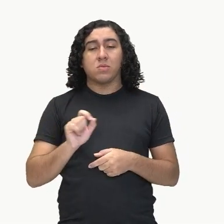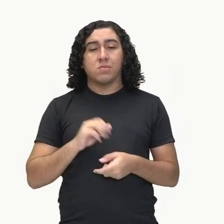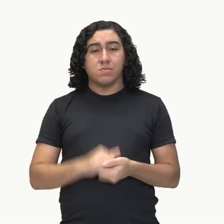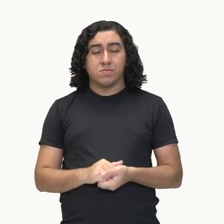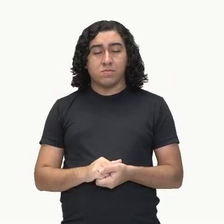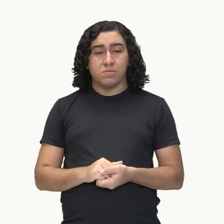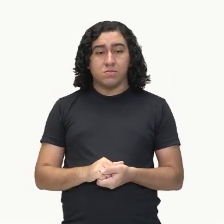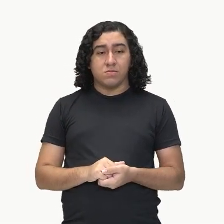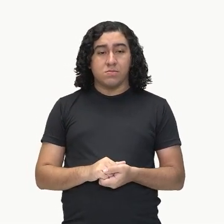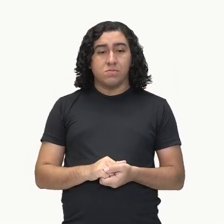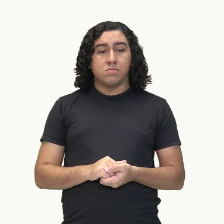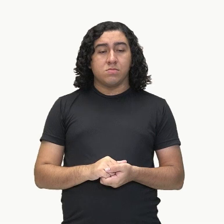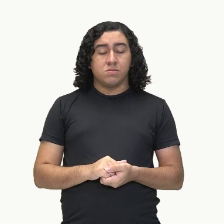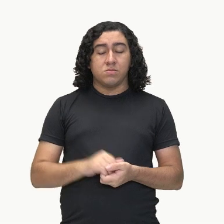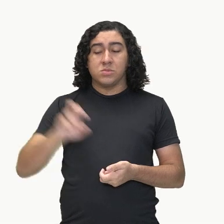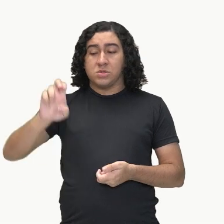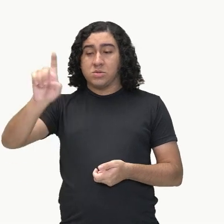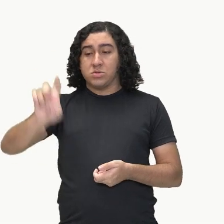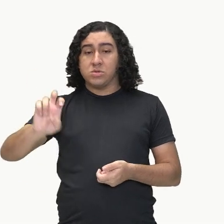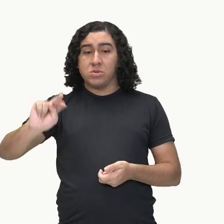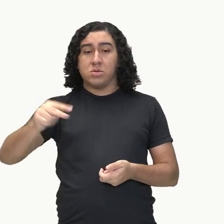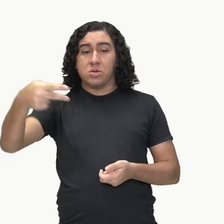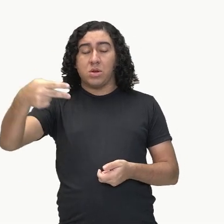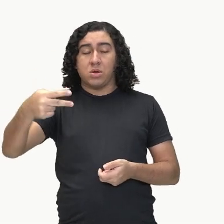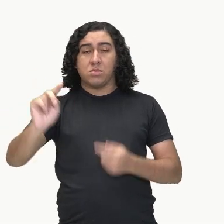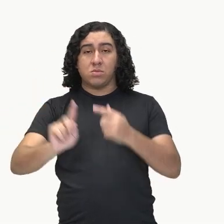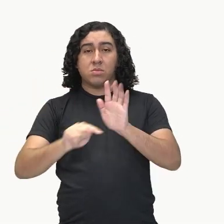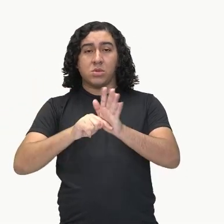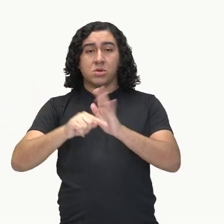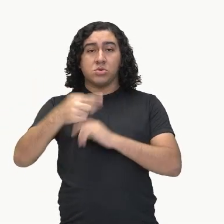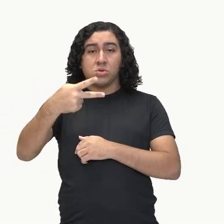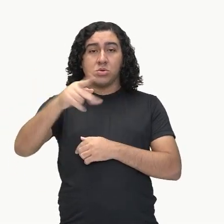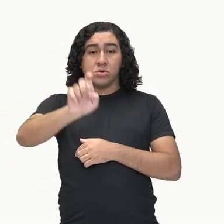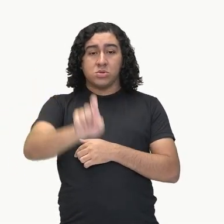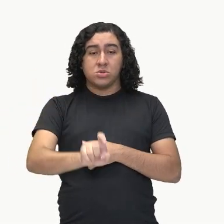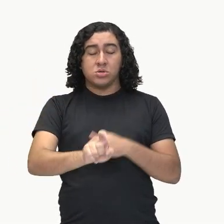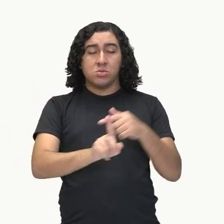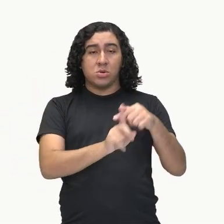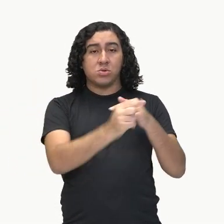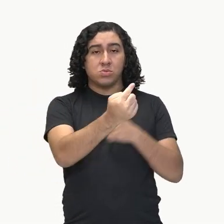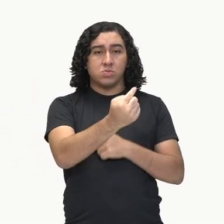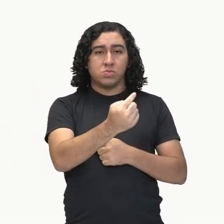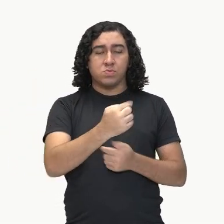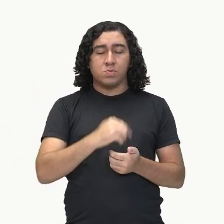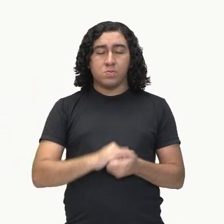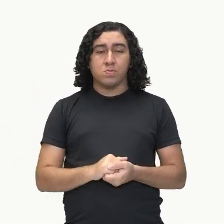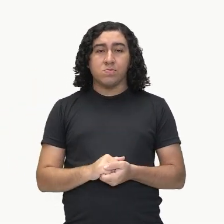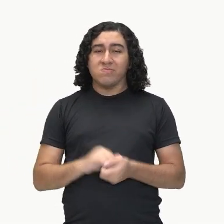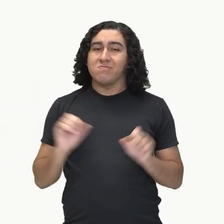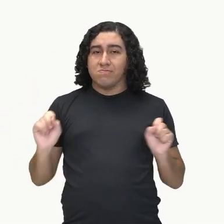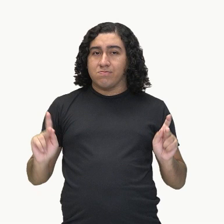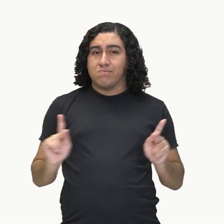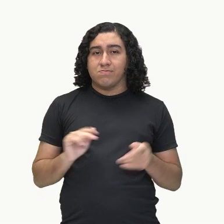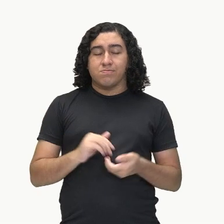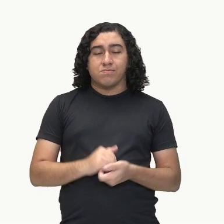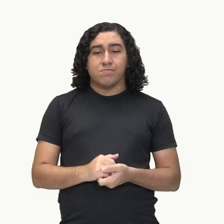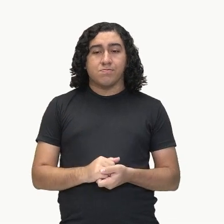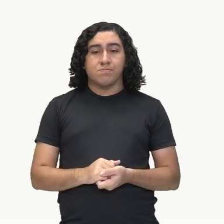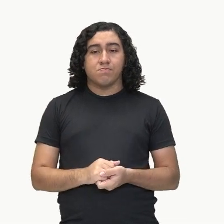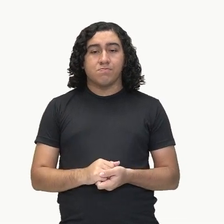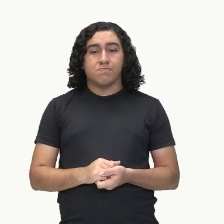do que 5x ao quadrado menos 2x mais 1. Tudo bem?